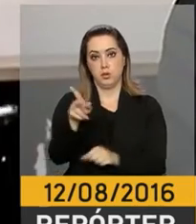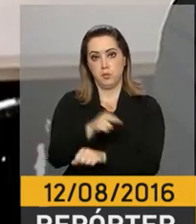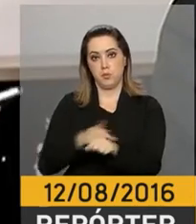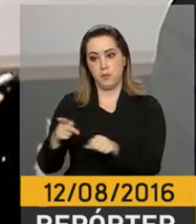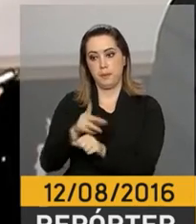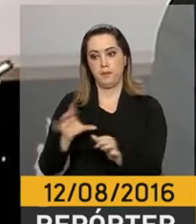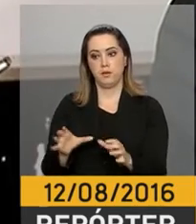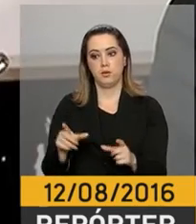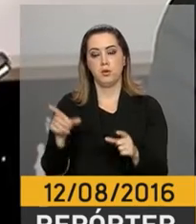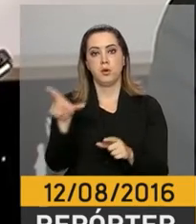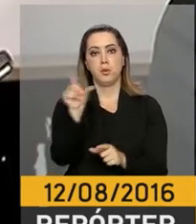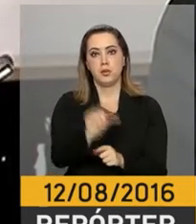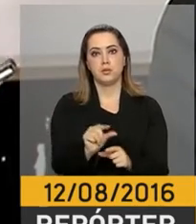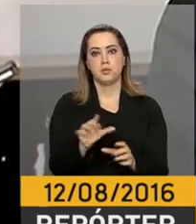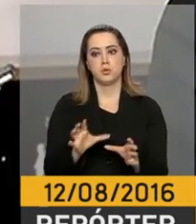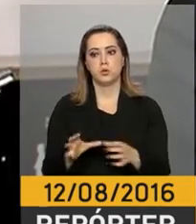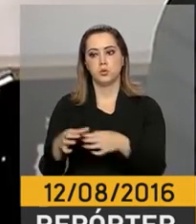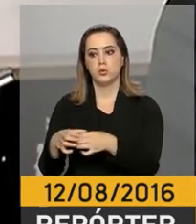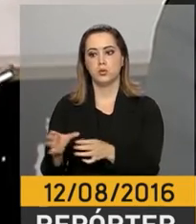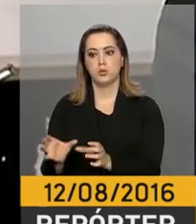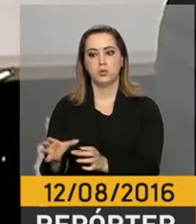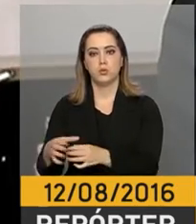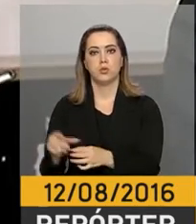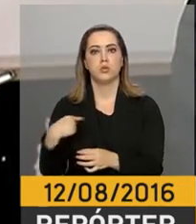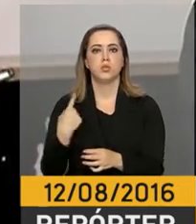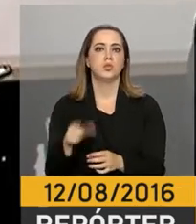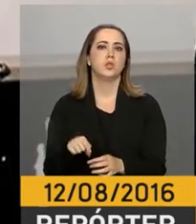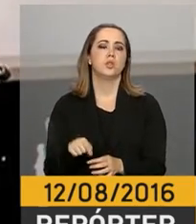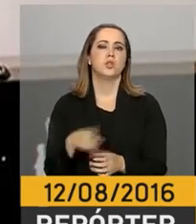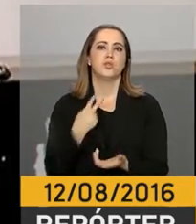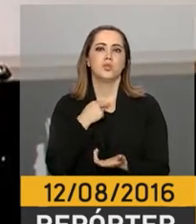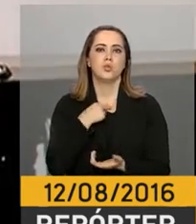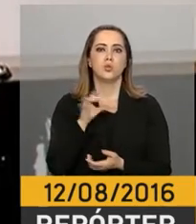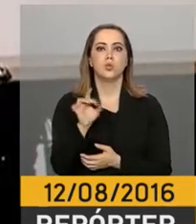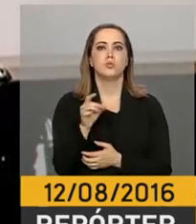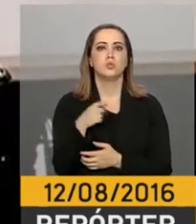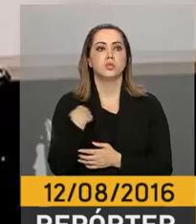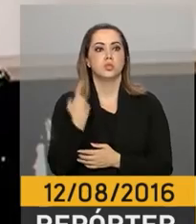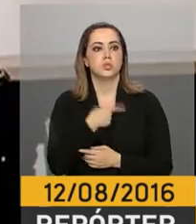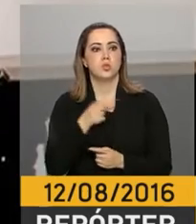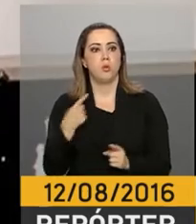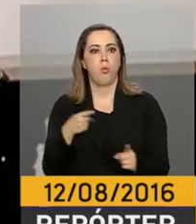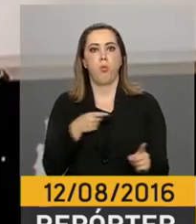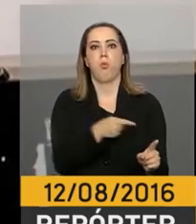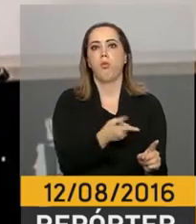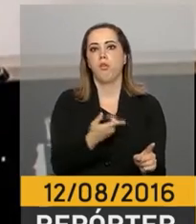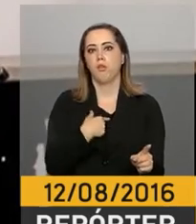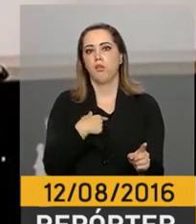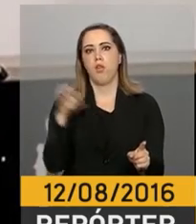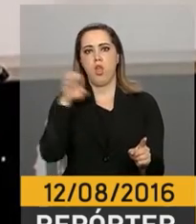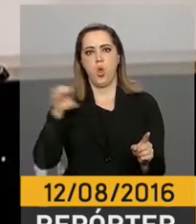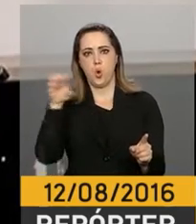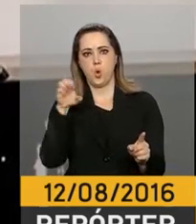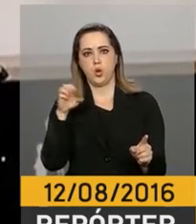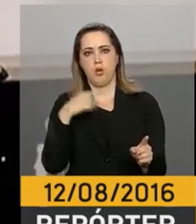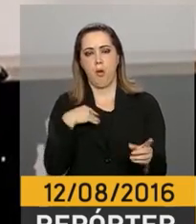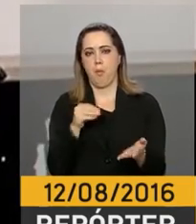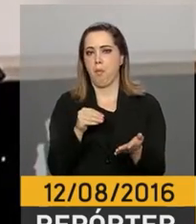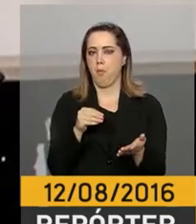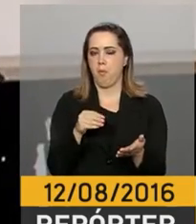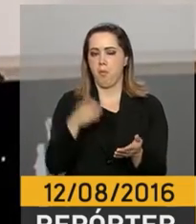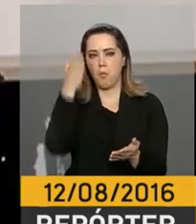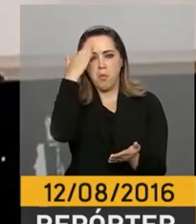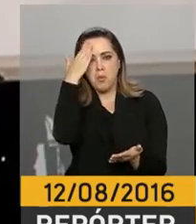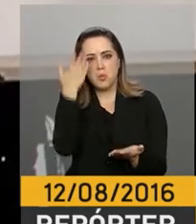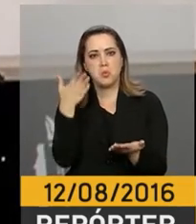como os europeus, não conseguiram. E não é por isso que nós estamos acusando a Europa de não saber fazer. Nós estamos fazendo